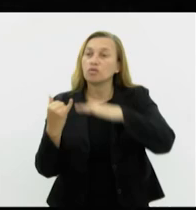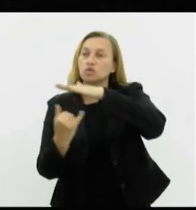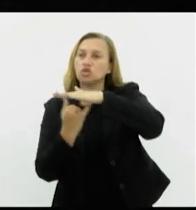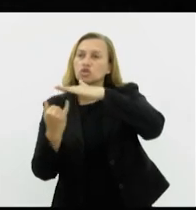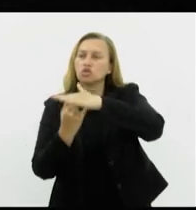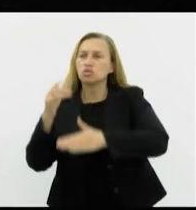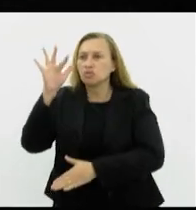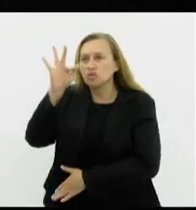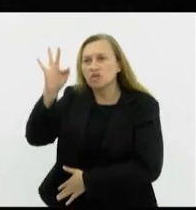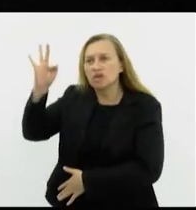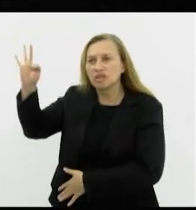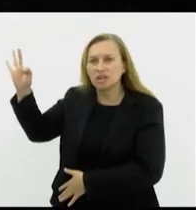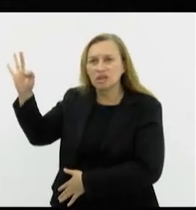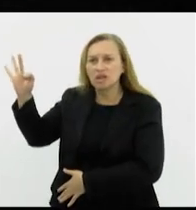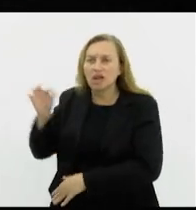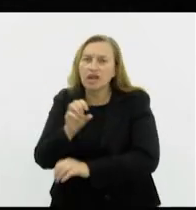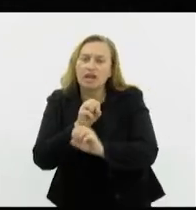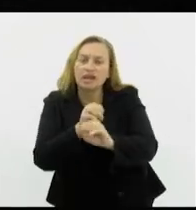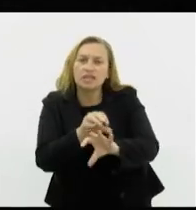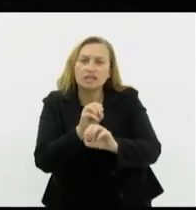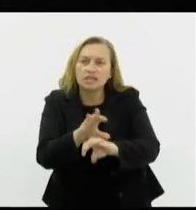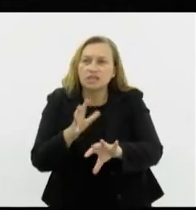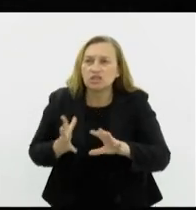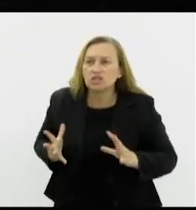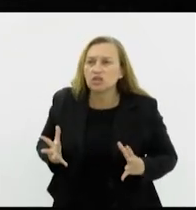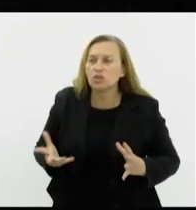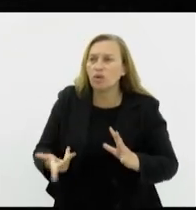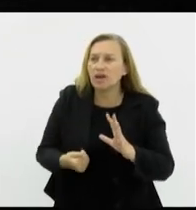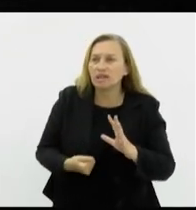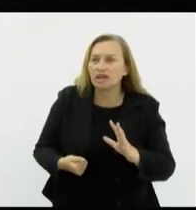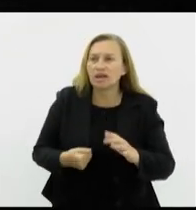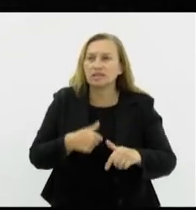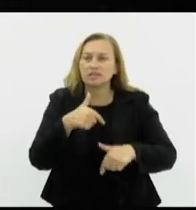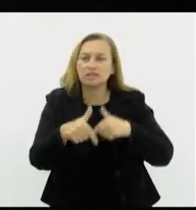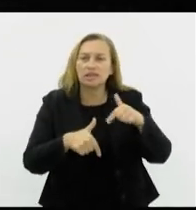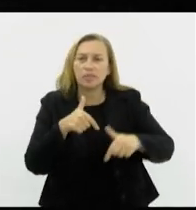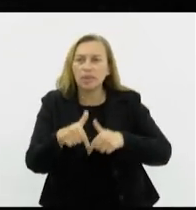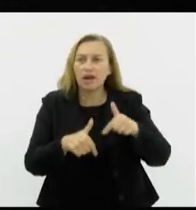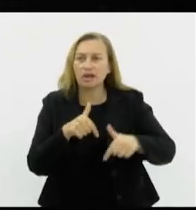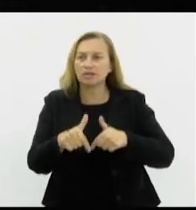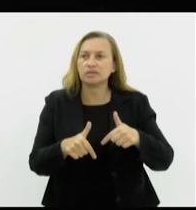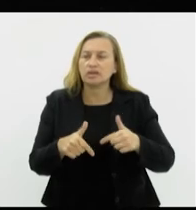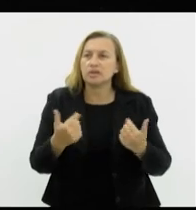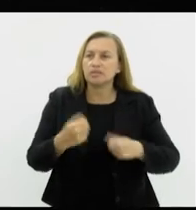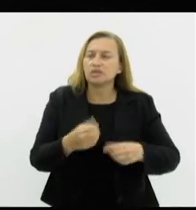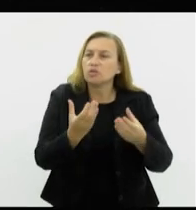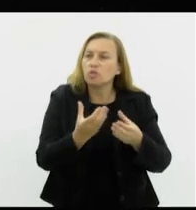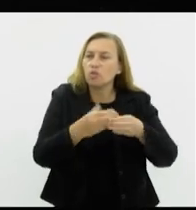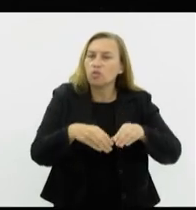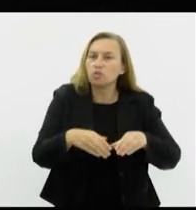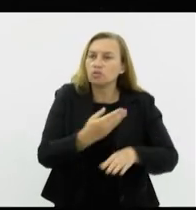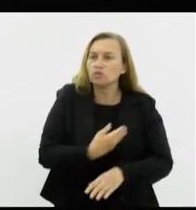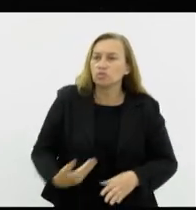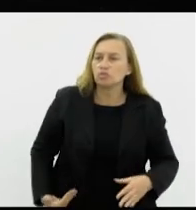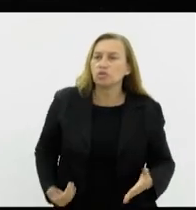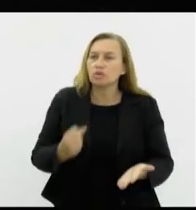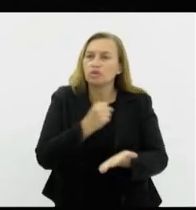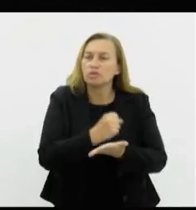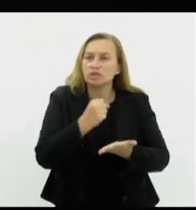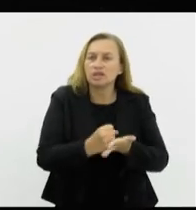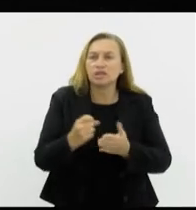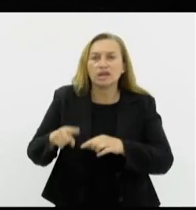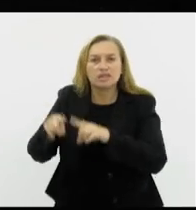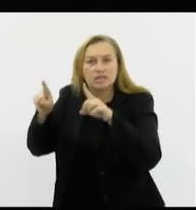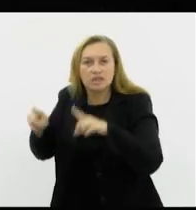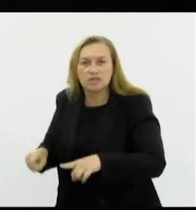Federal. É ensino de qualidade, é geração de emprego, porque vai ter que fazer concurso público para contratar